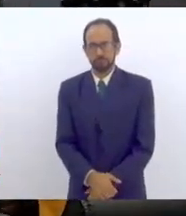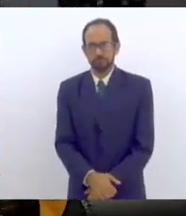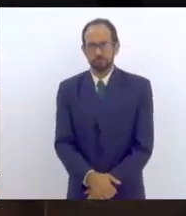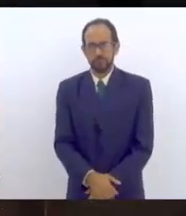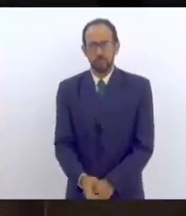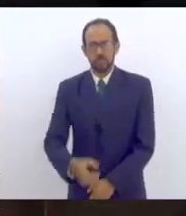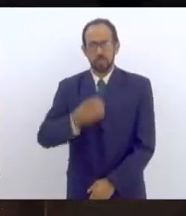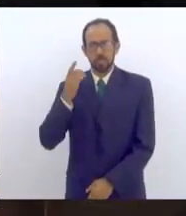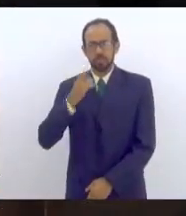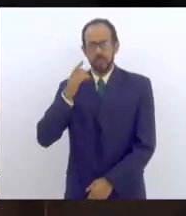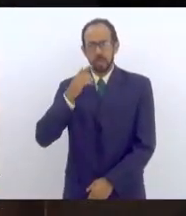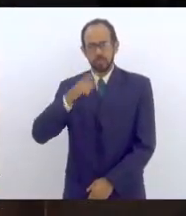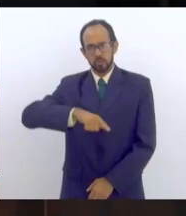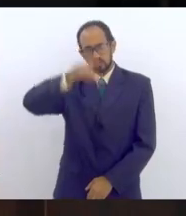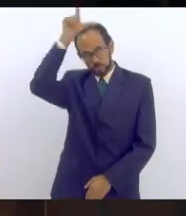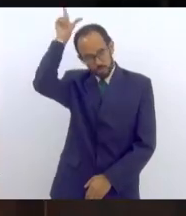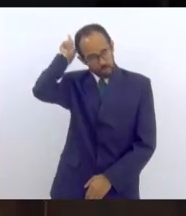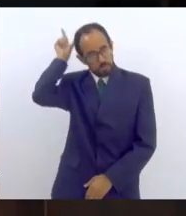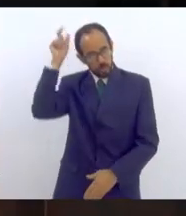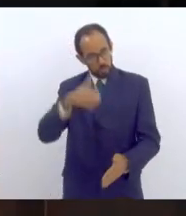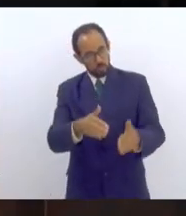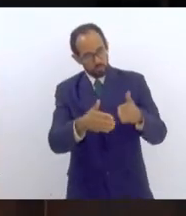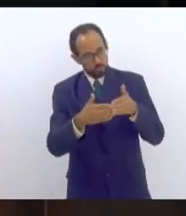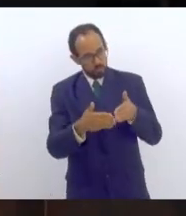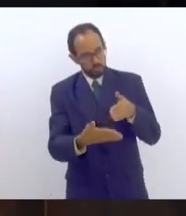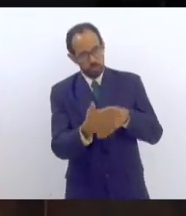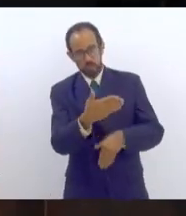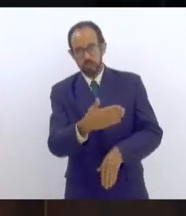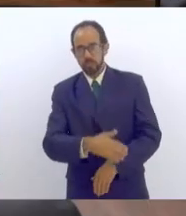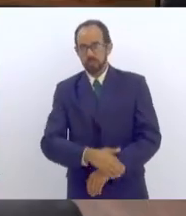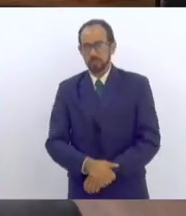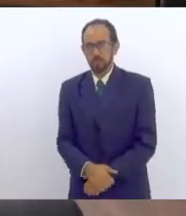Deputado Luiz Paulo, por gentileza.